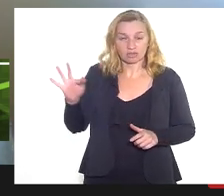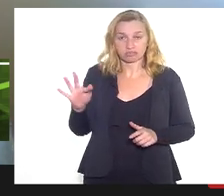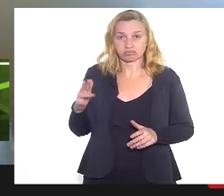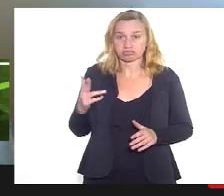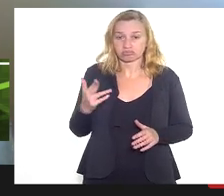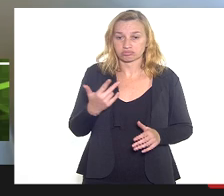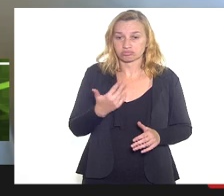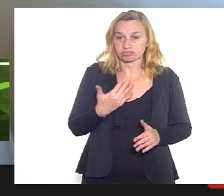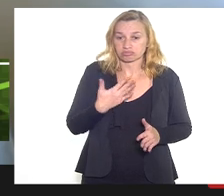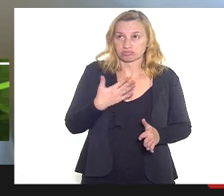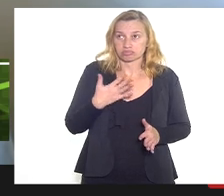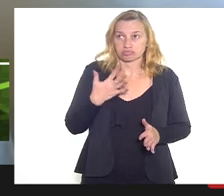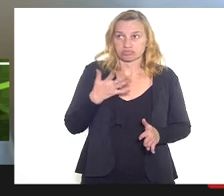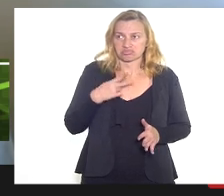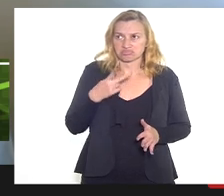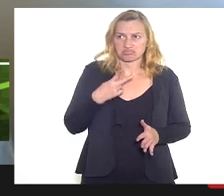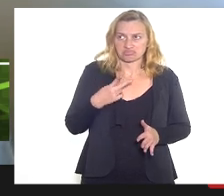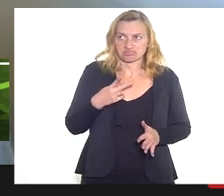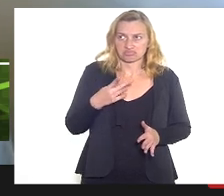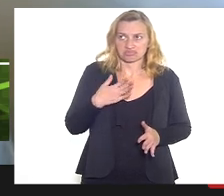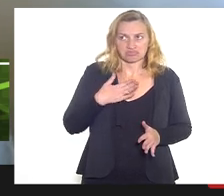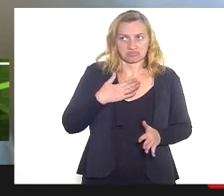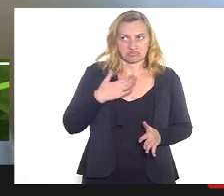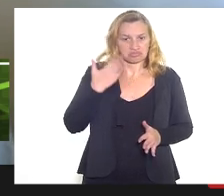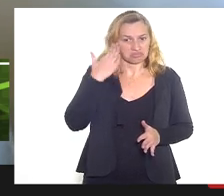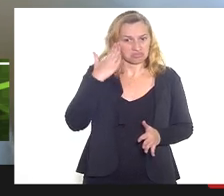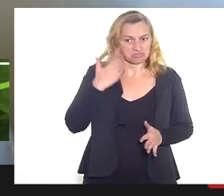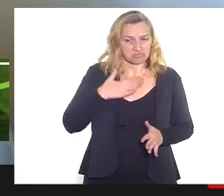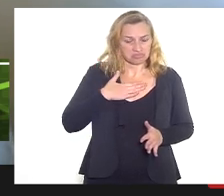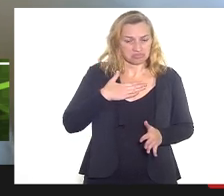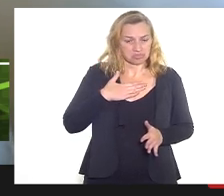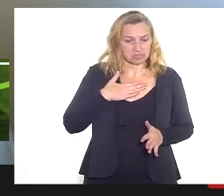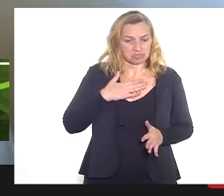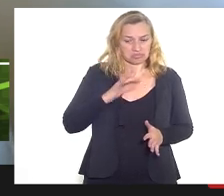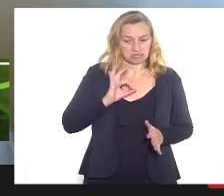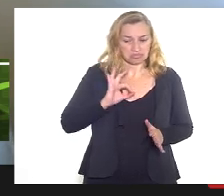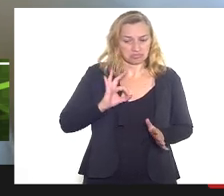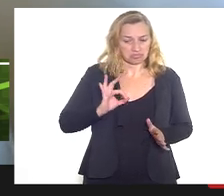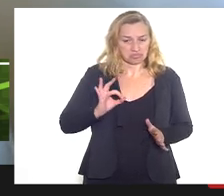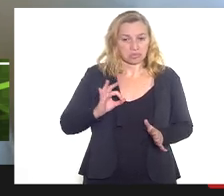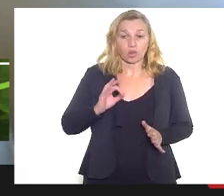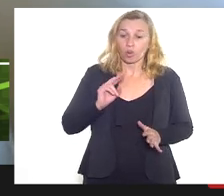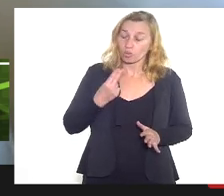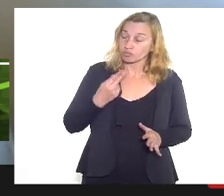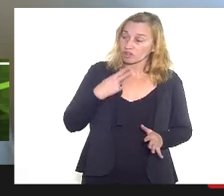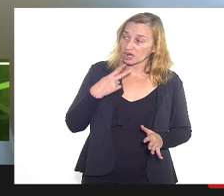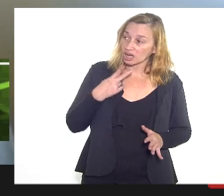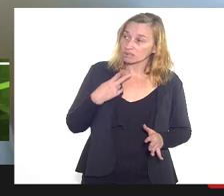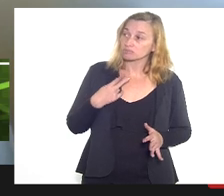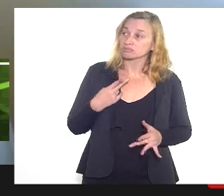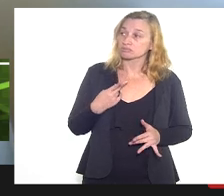no meu entendimento, em proporcionalidade, e nem há o que se falar